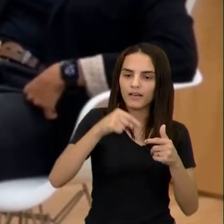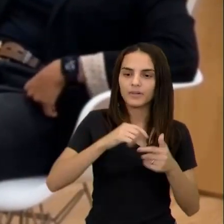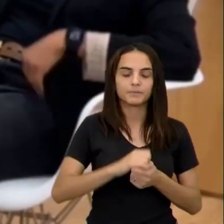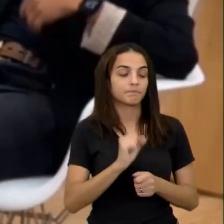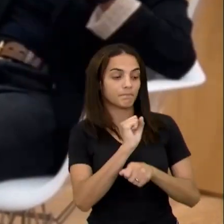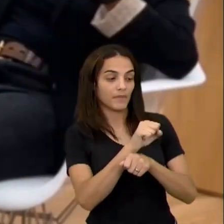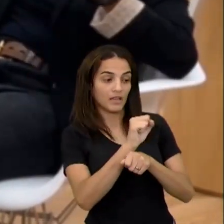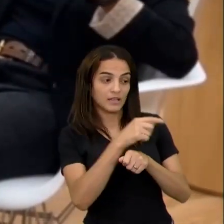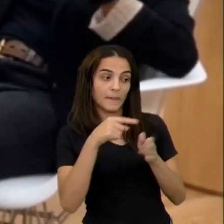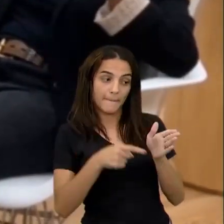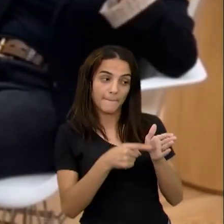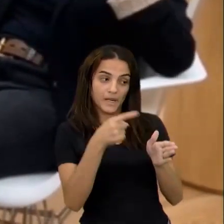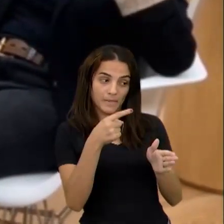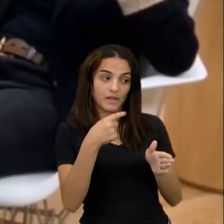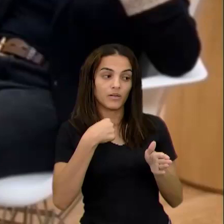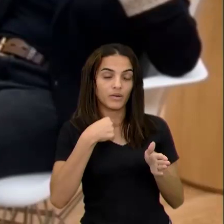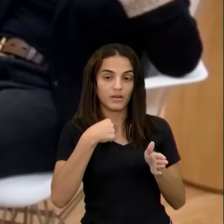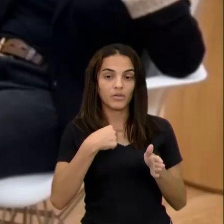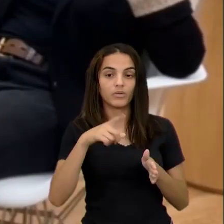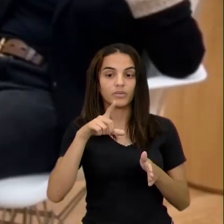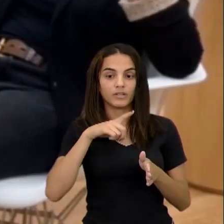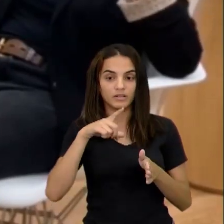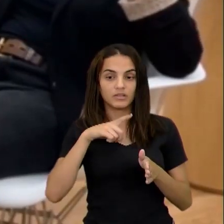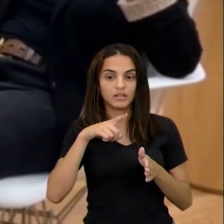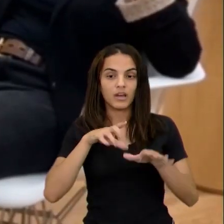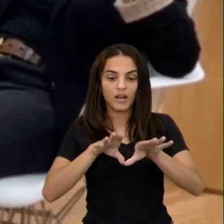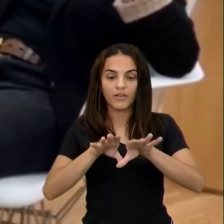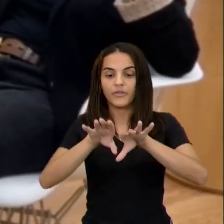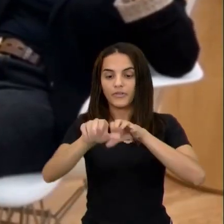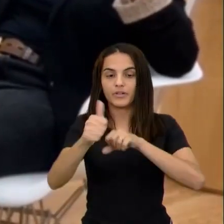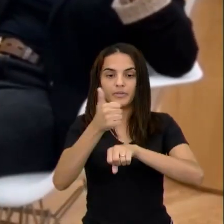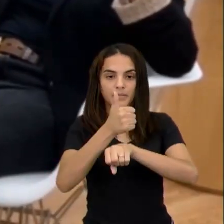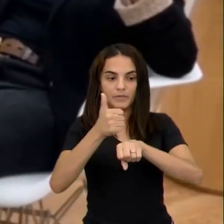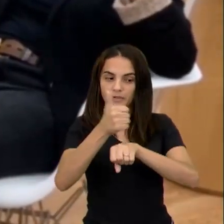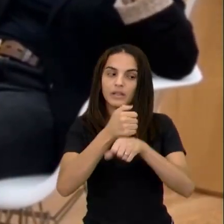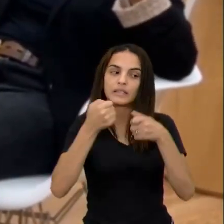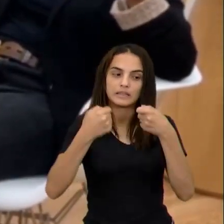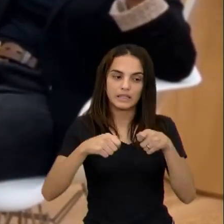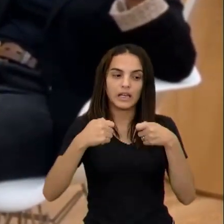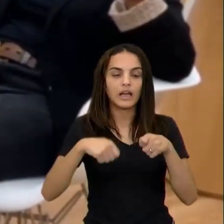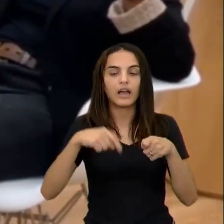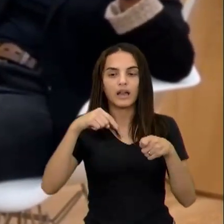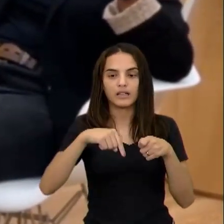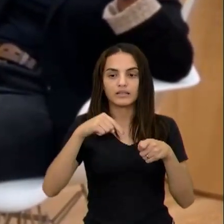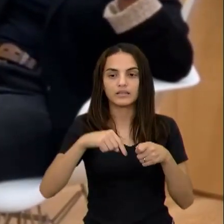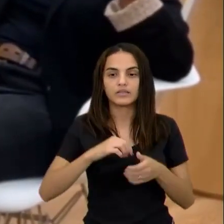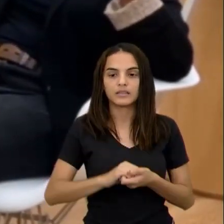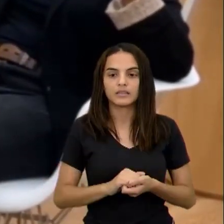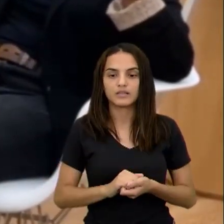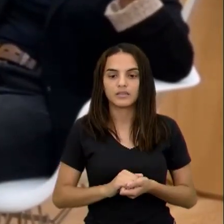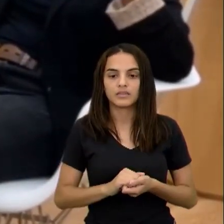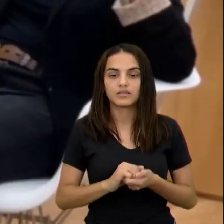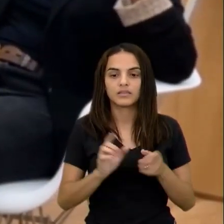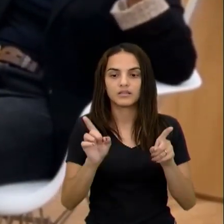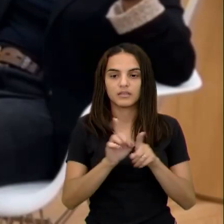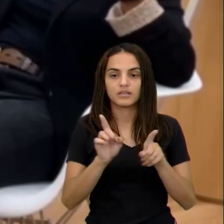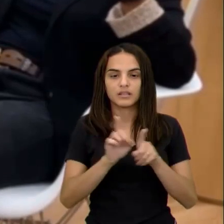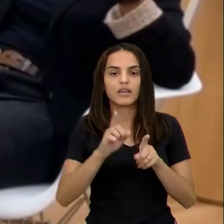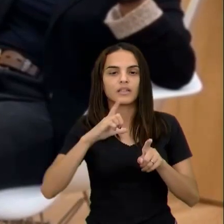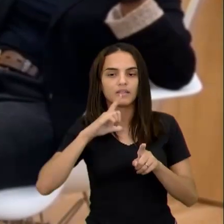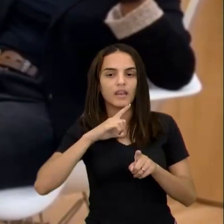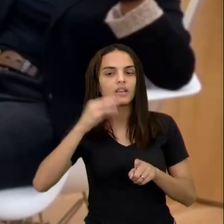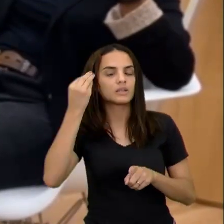Sim. Primeiramente, eu tenho a formação profissional exigida aqui pela vaga, né? Além disso, eu também tenho